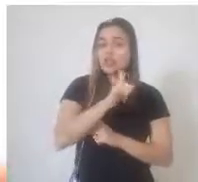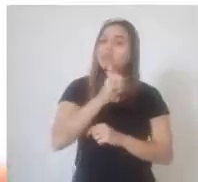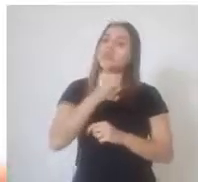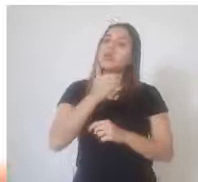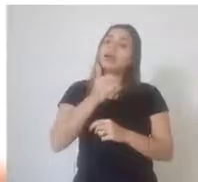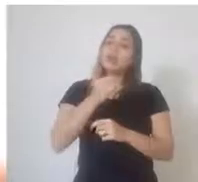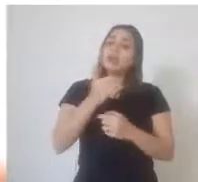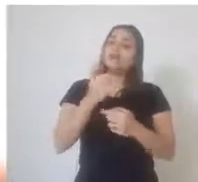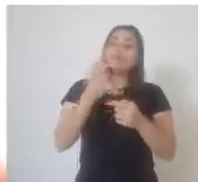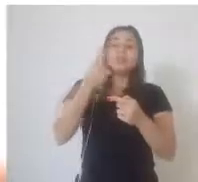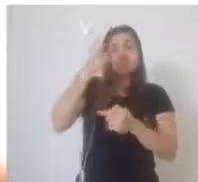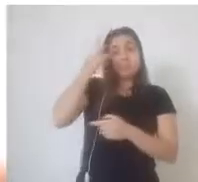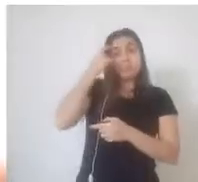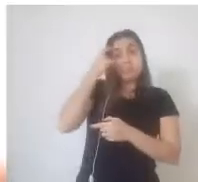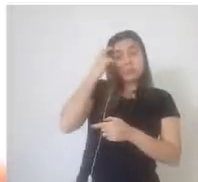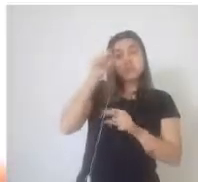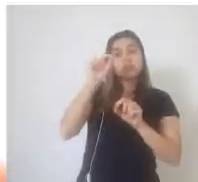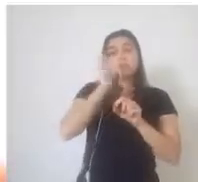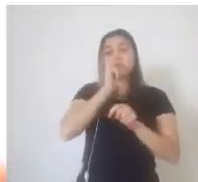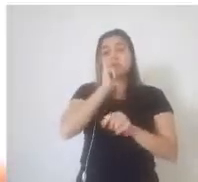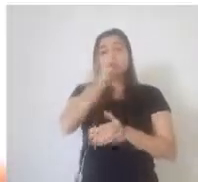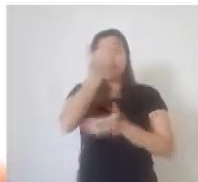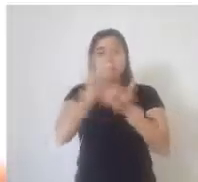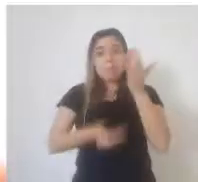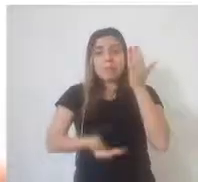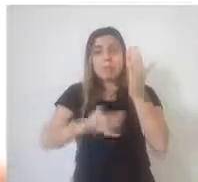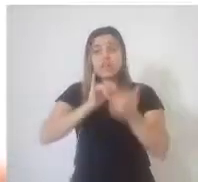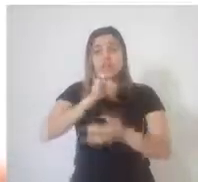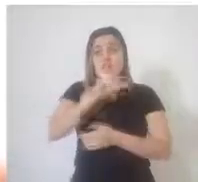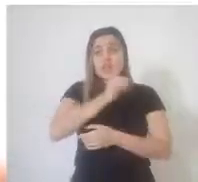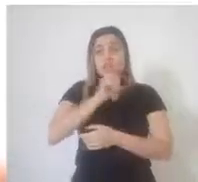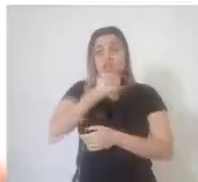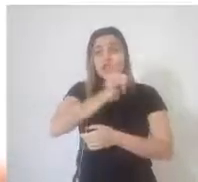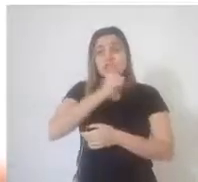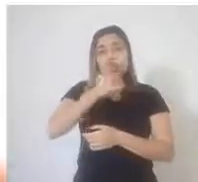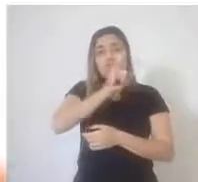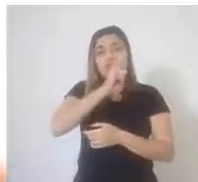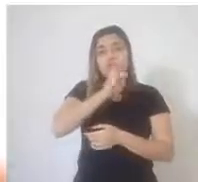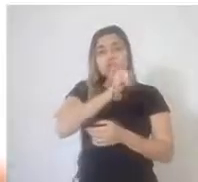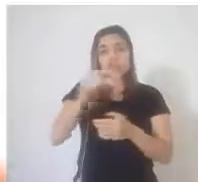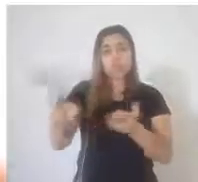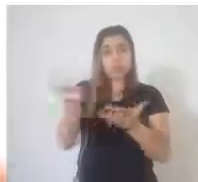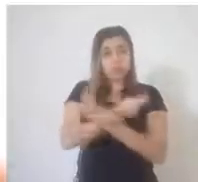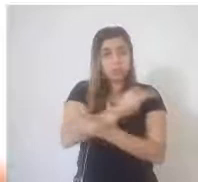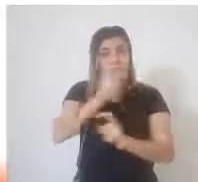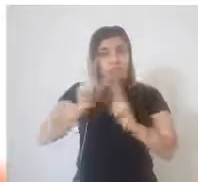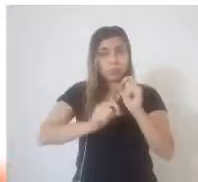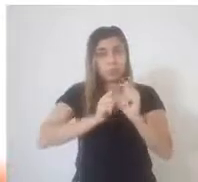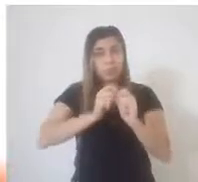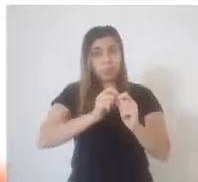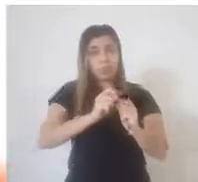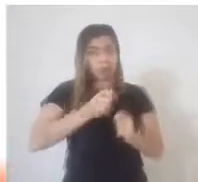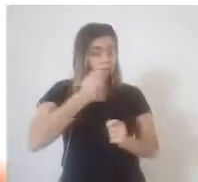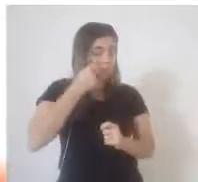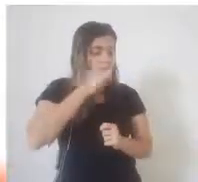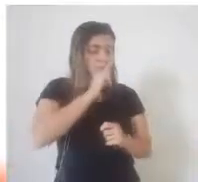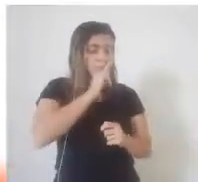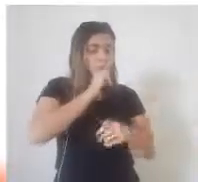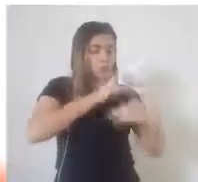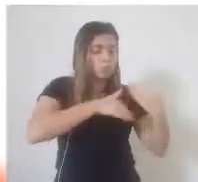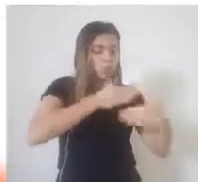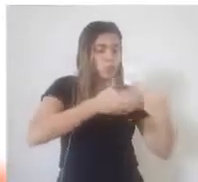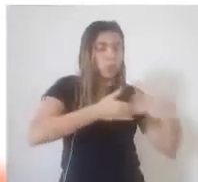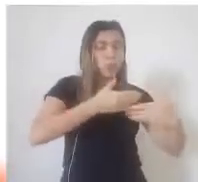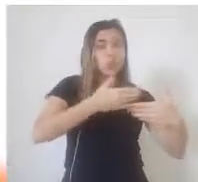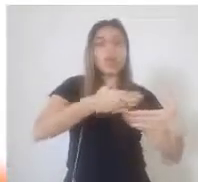como a maior perda de energia metabólica ocorre nessa reação, nessas reações